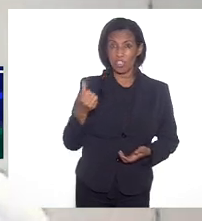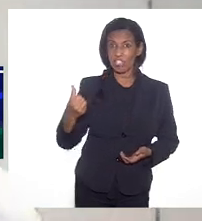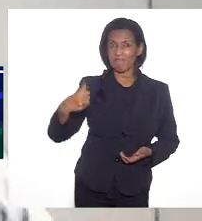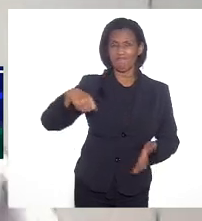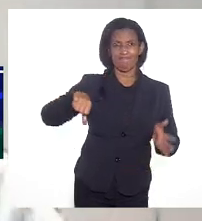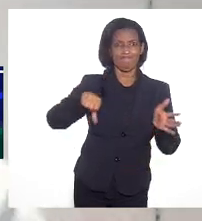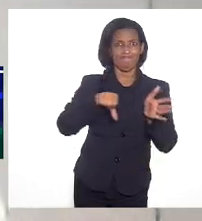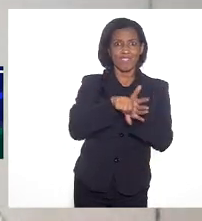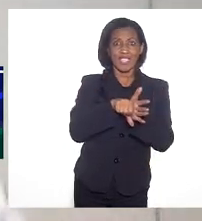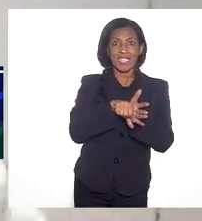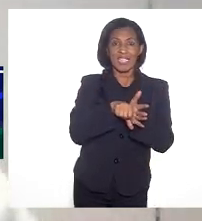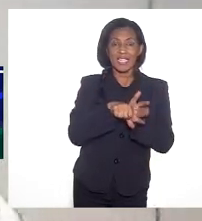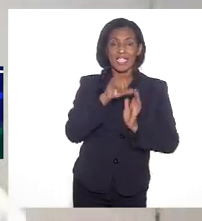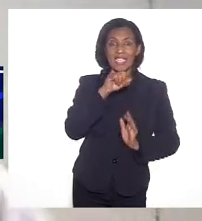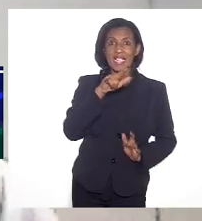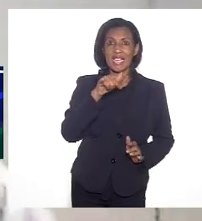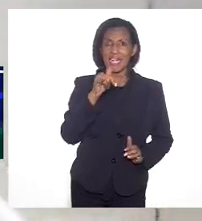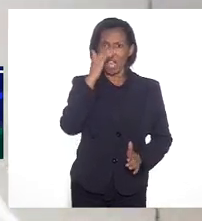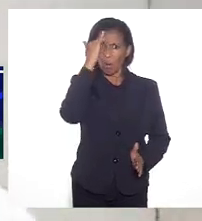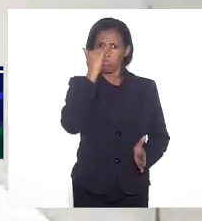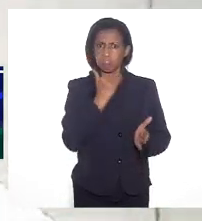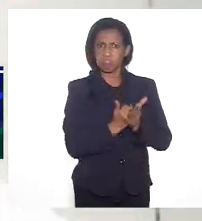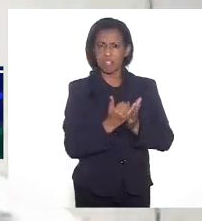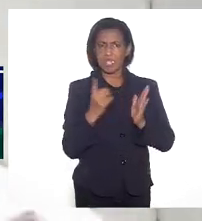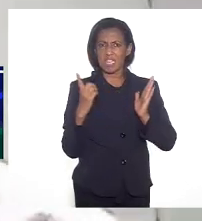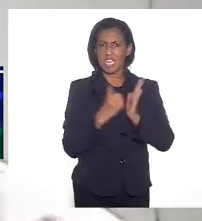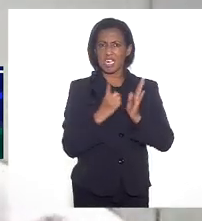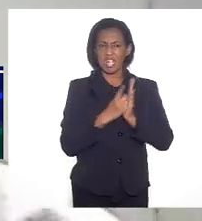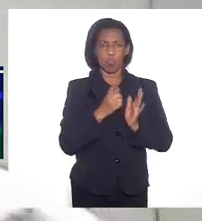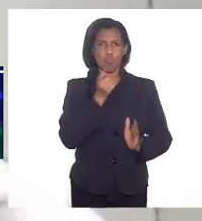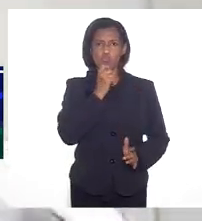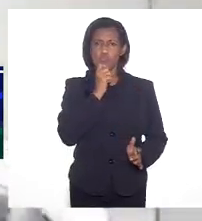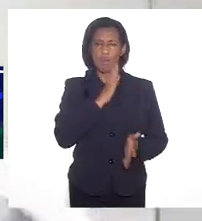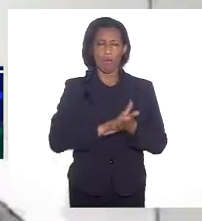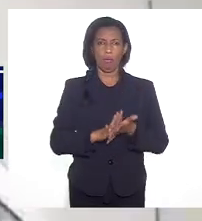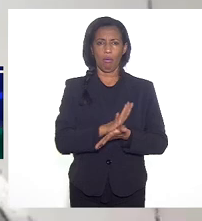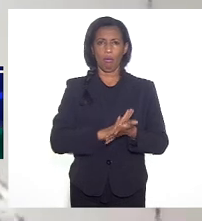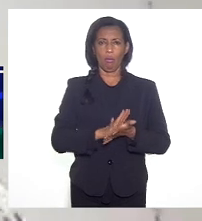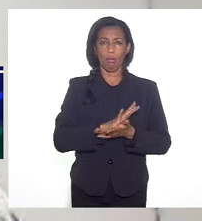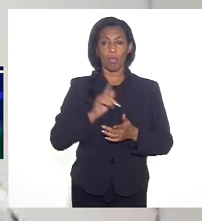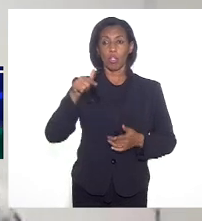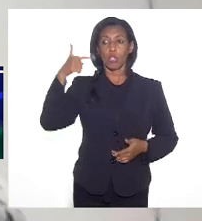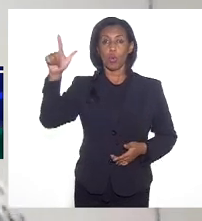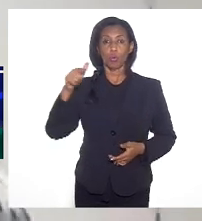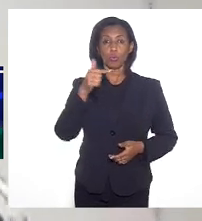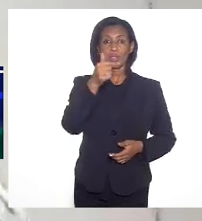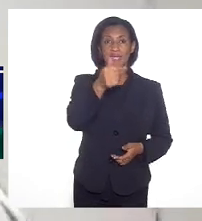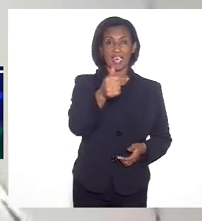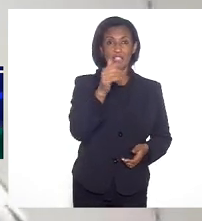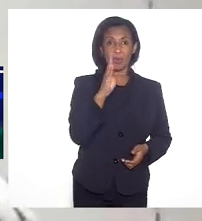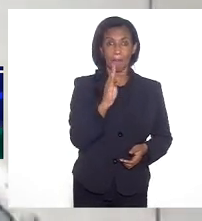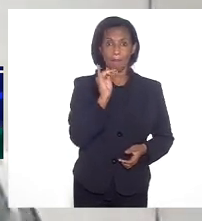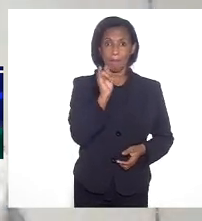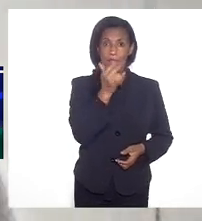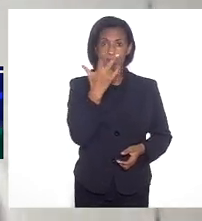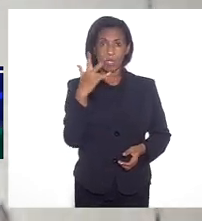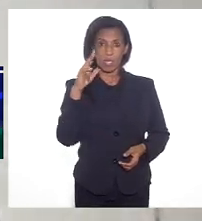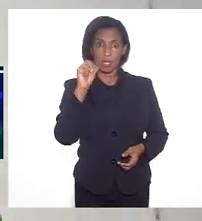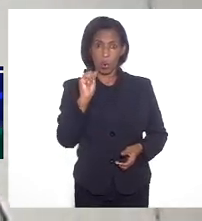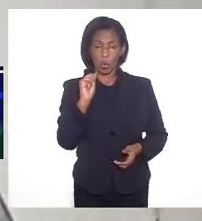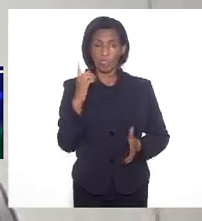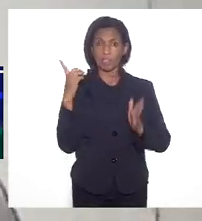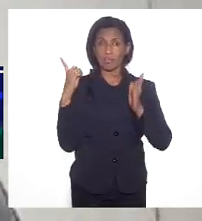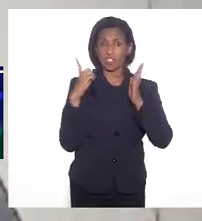desrespeitando decretos e legislações em vigor e outros 7 bilhões através de